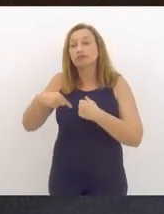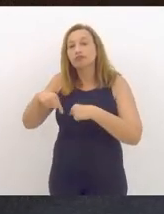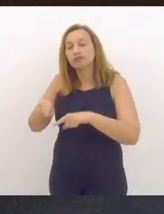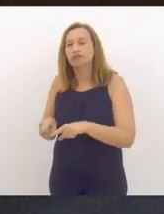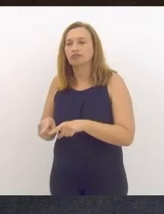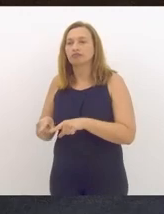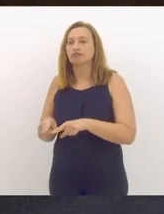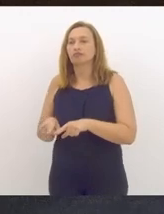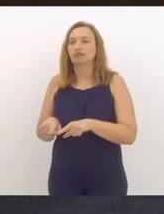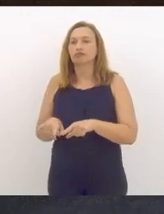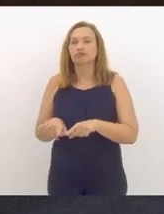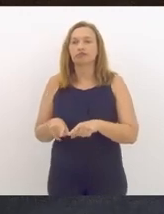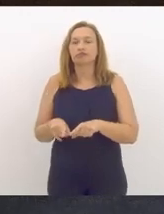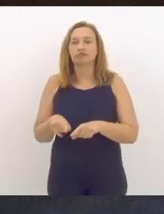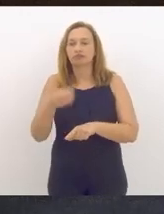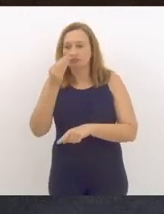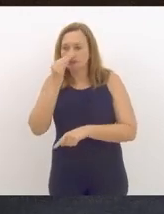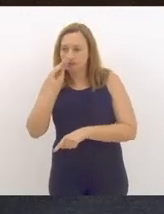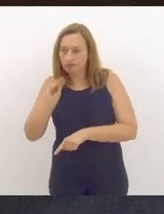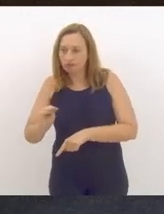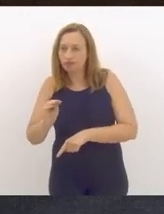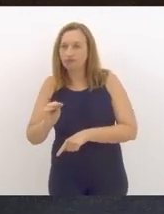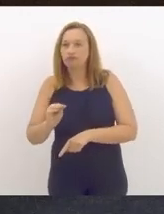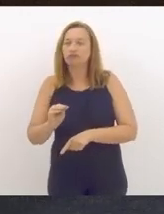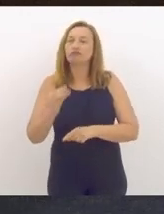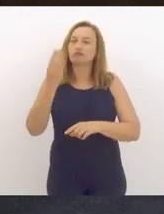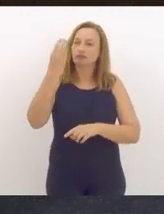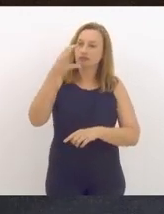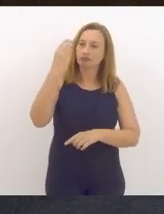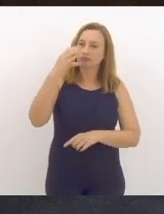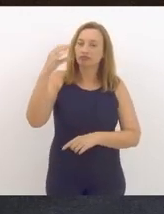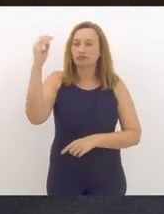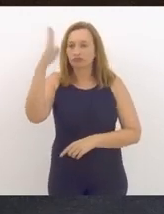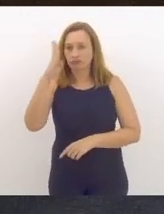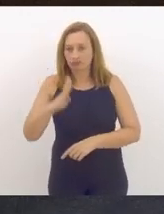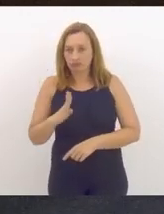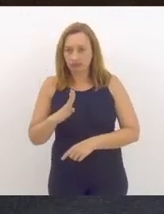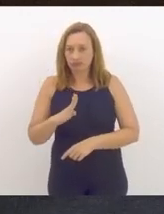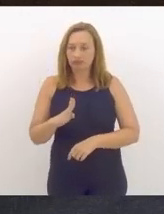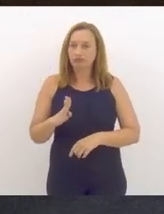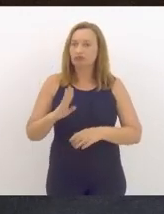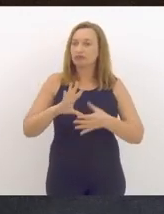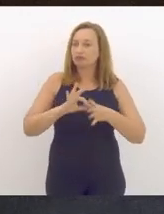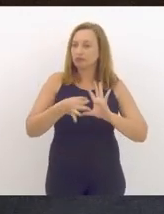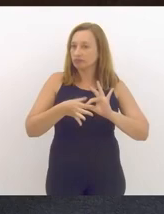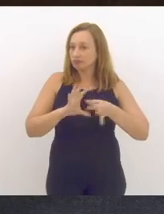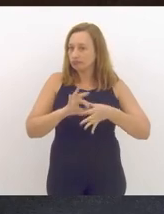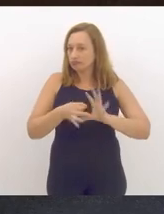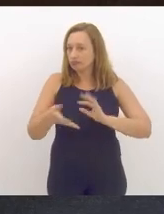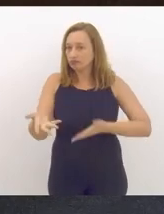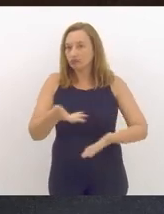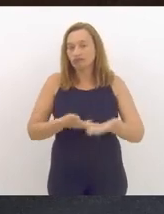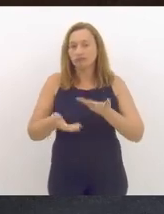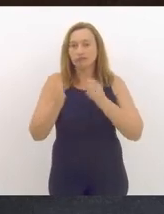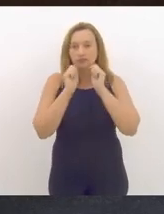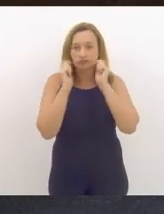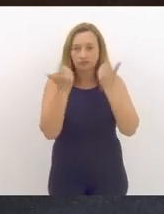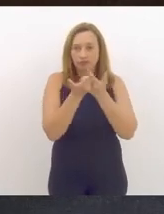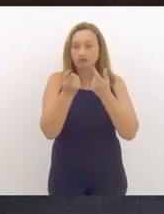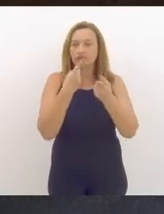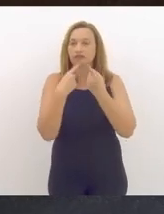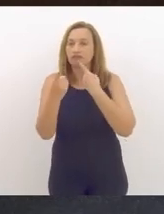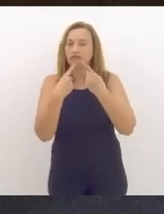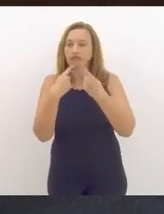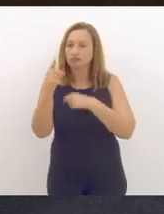de desapreço e de desprezo à ciência brasileira. Nesse contexto, a participação da LERJ, dialogando com as